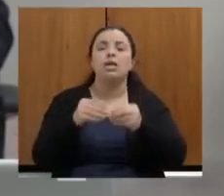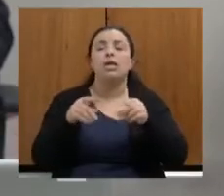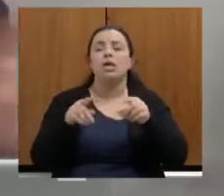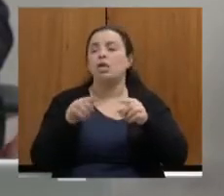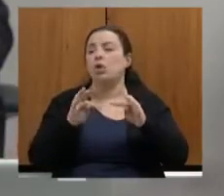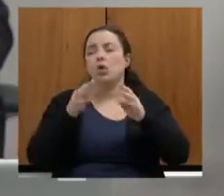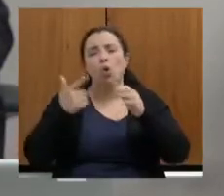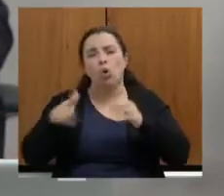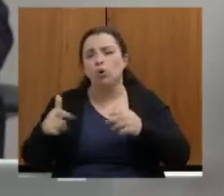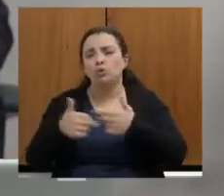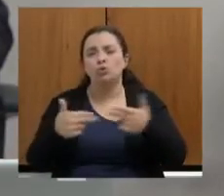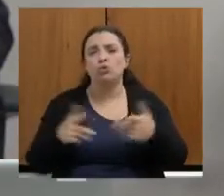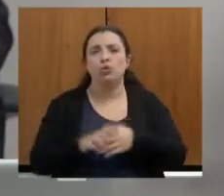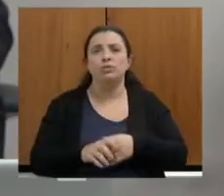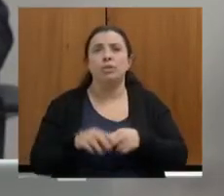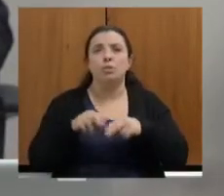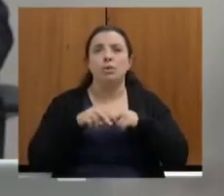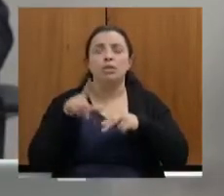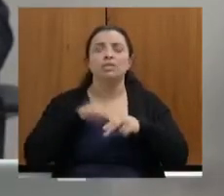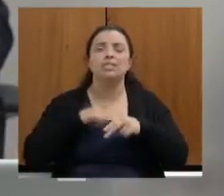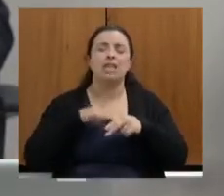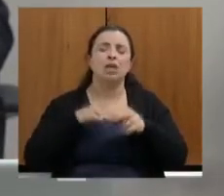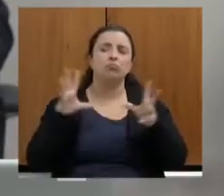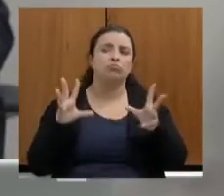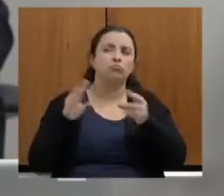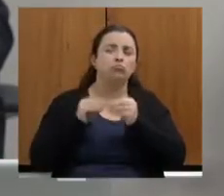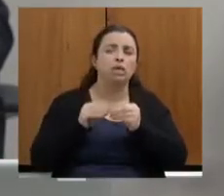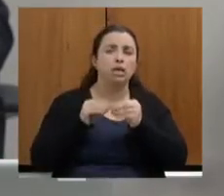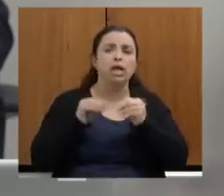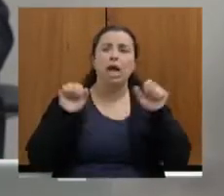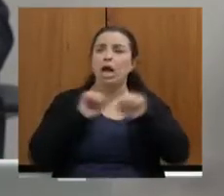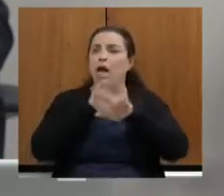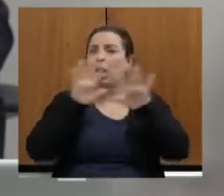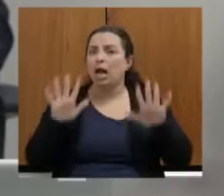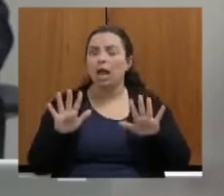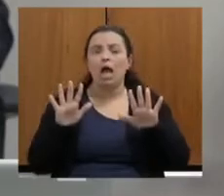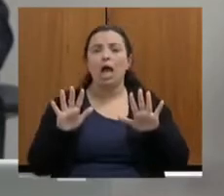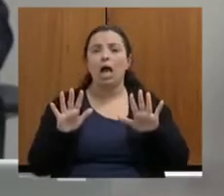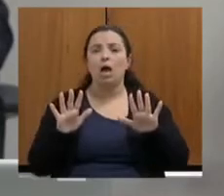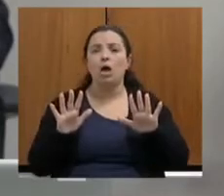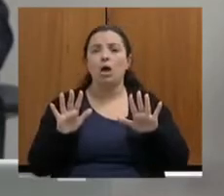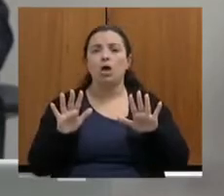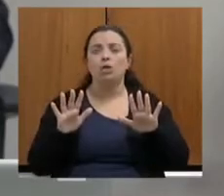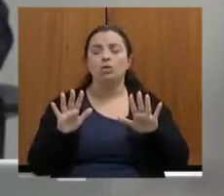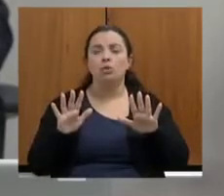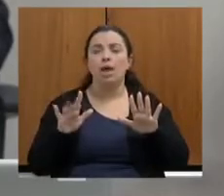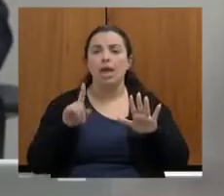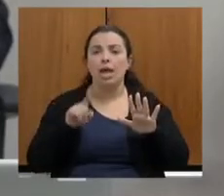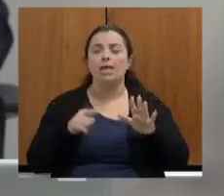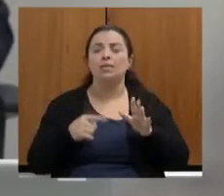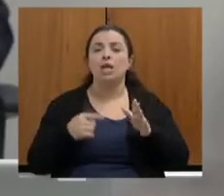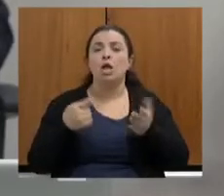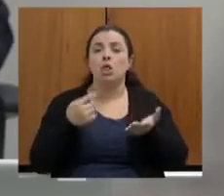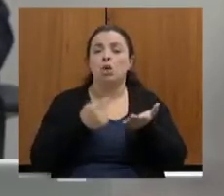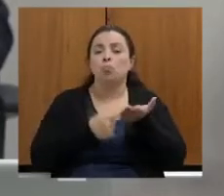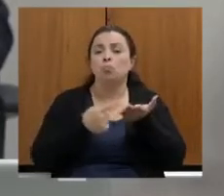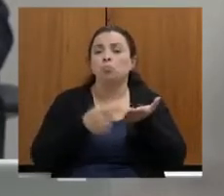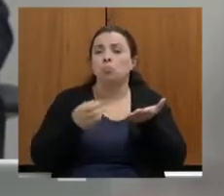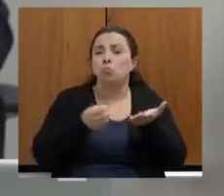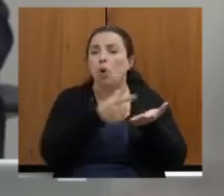muito ficou muito nítida é explícita durante todo o debate essa repactuação